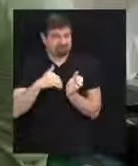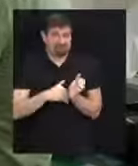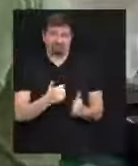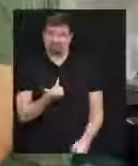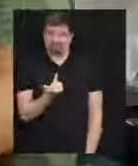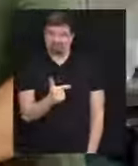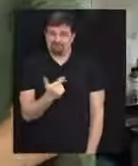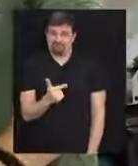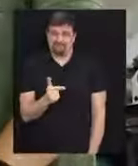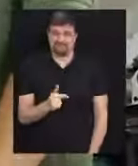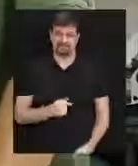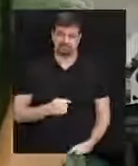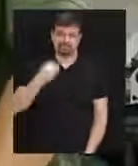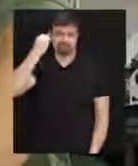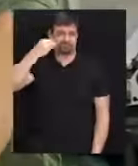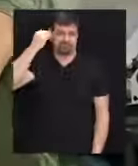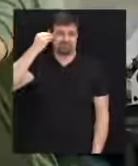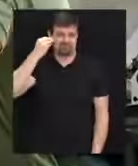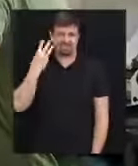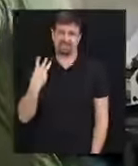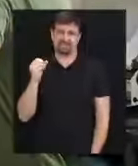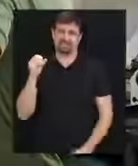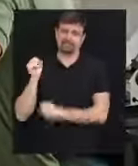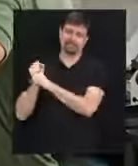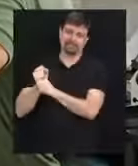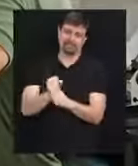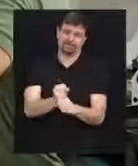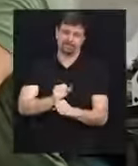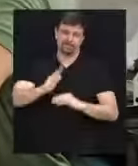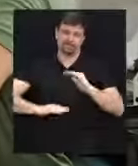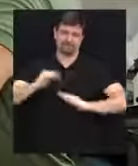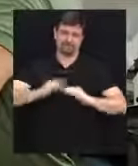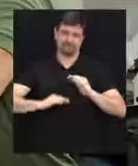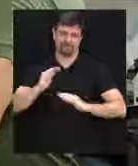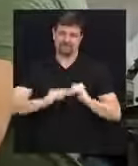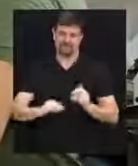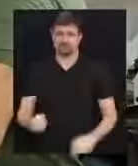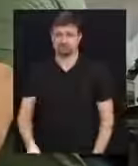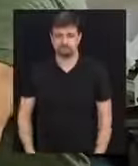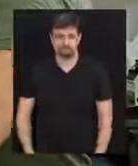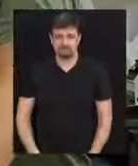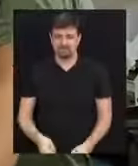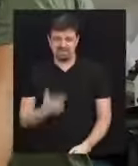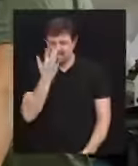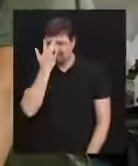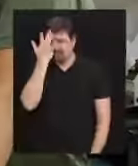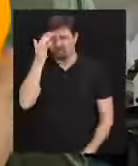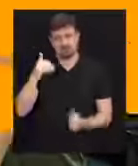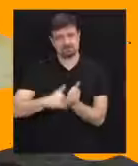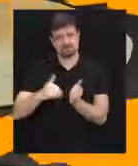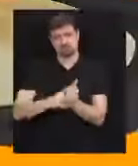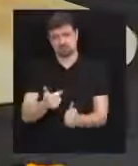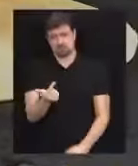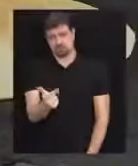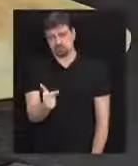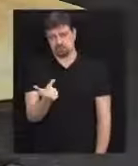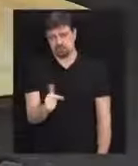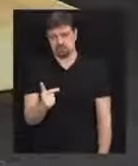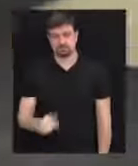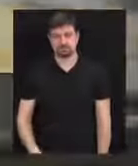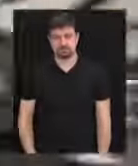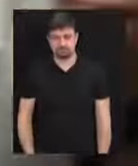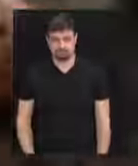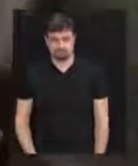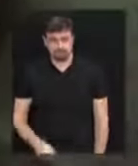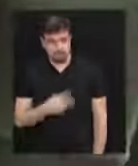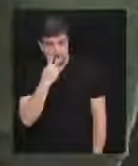nenhum. Acabei com 30 e poucos anos de panqueca, se tiver um segredo para um homem, quem vai ter para a gente? Não, mas independente disso, realmente não tem segredo. Ah, Manuel,